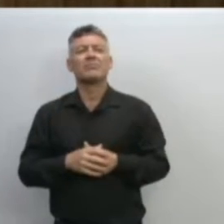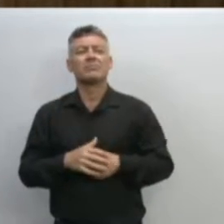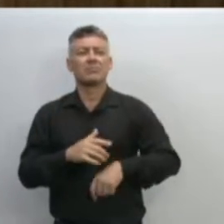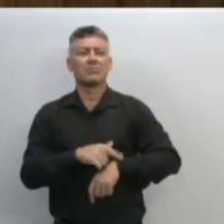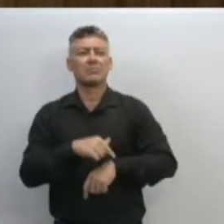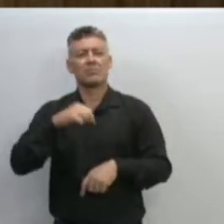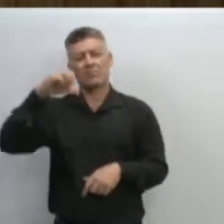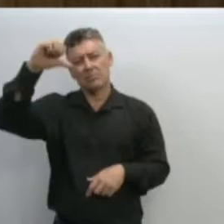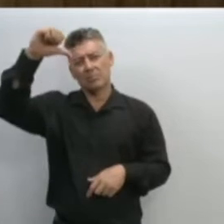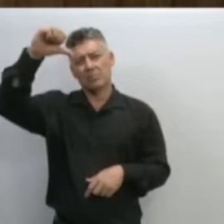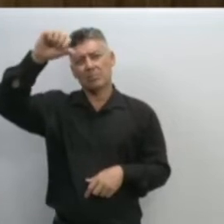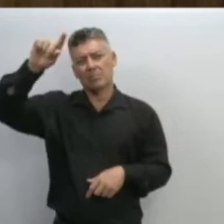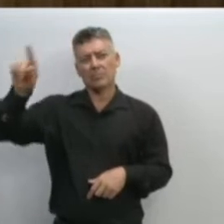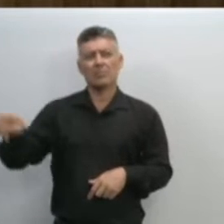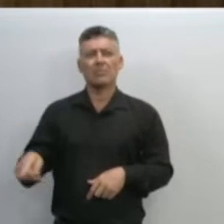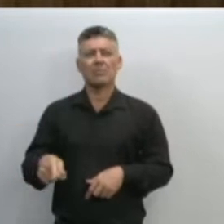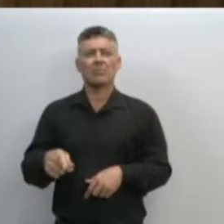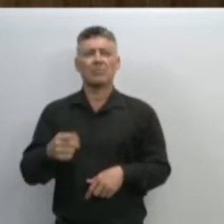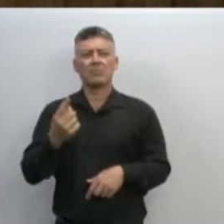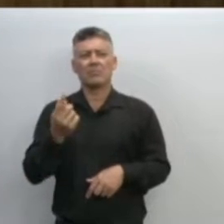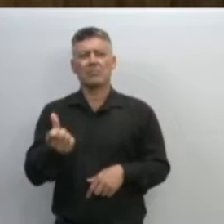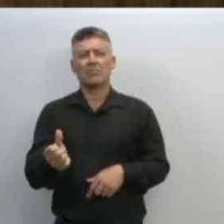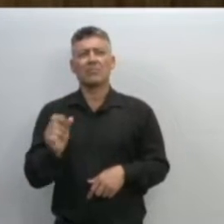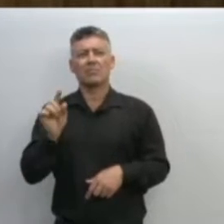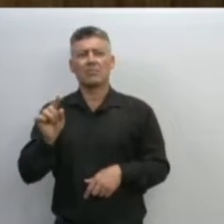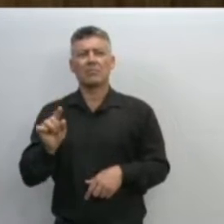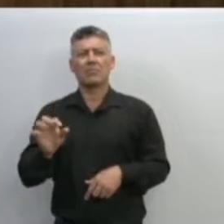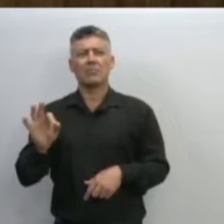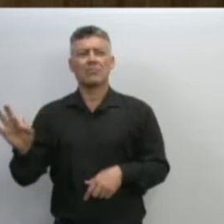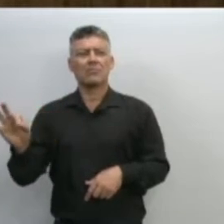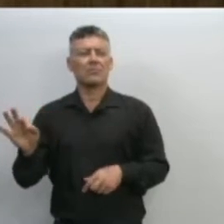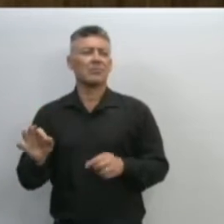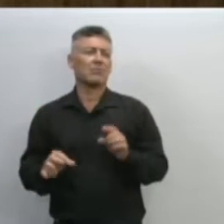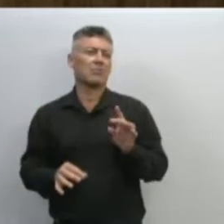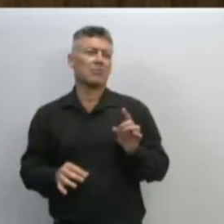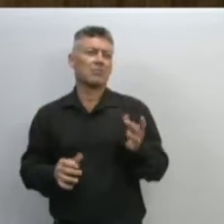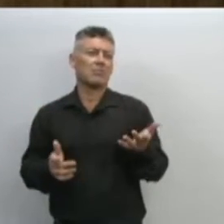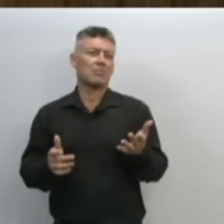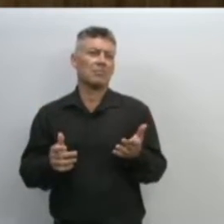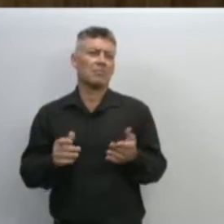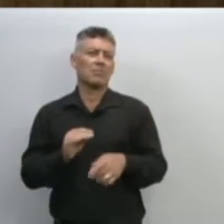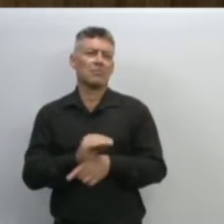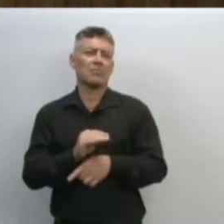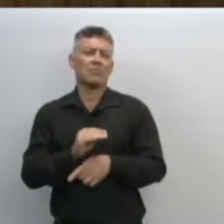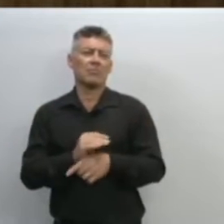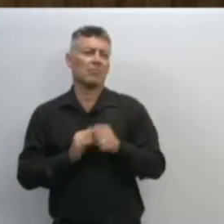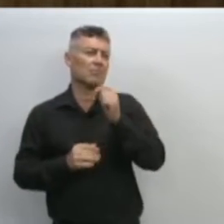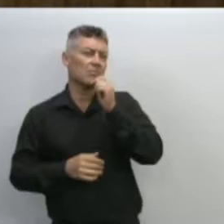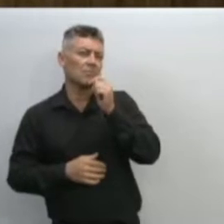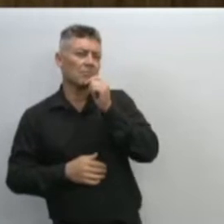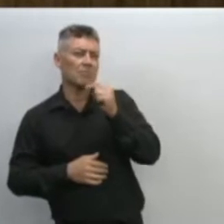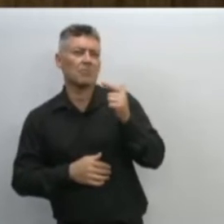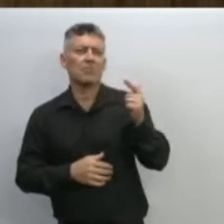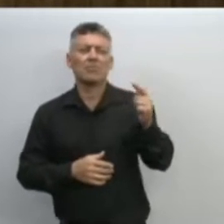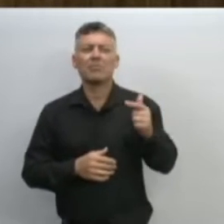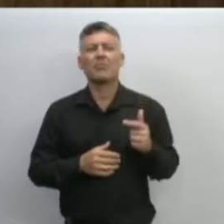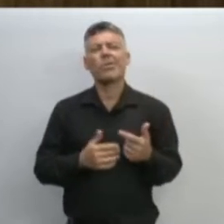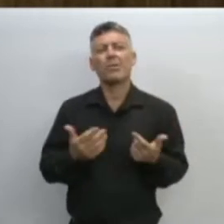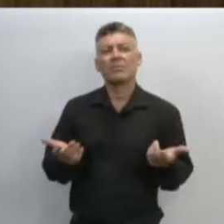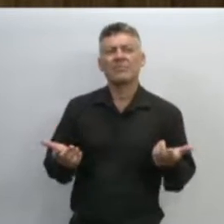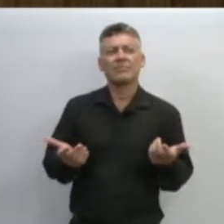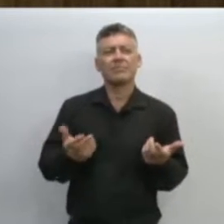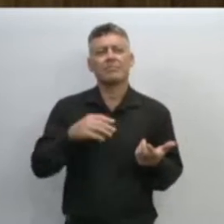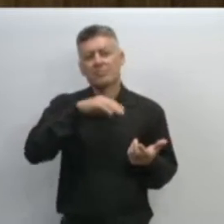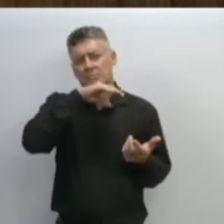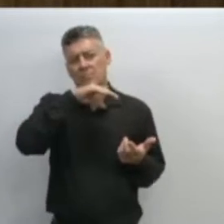da manhã até as 16 horas. Não existe um plantão. Então quer dizer que o